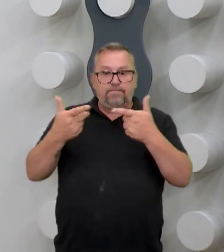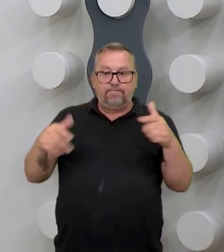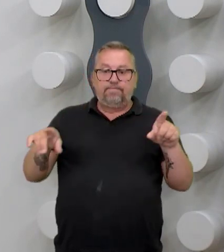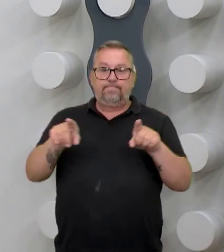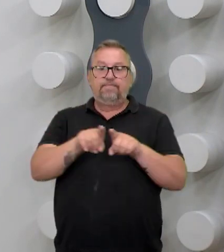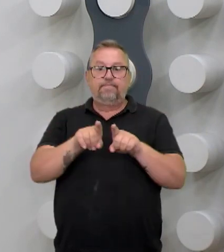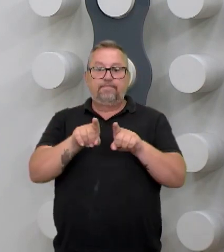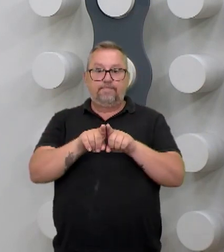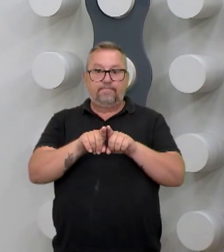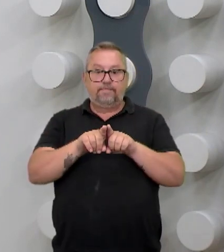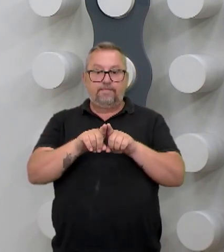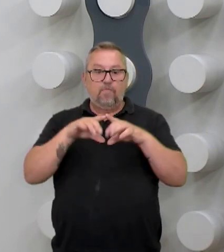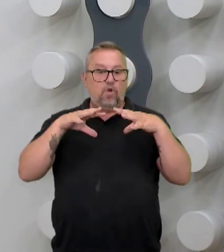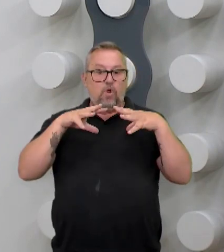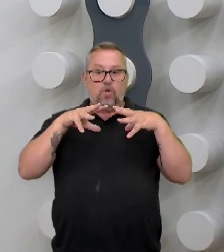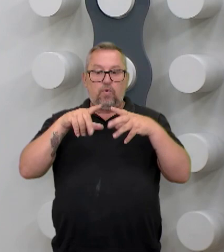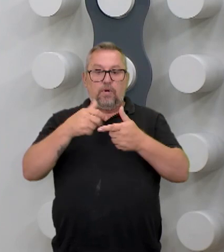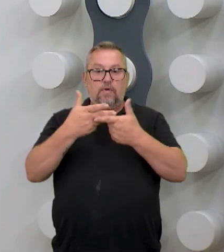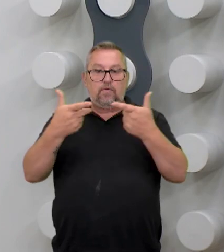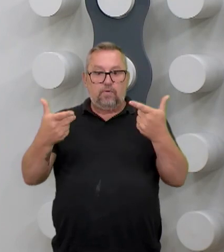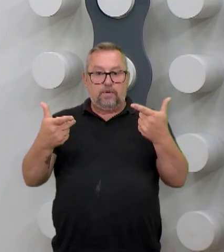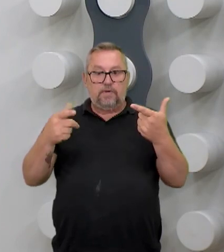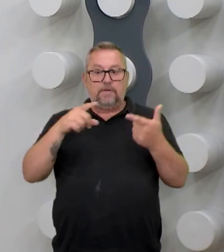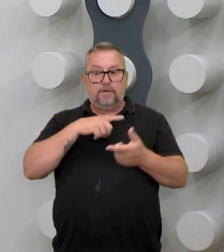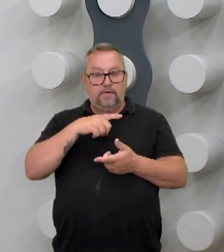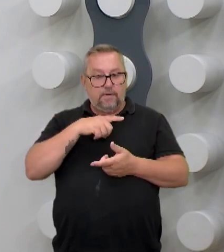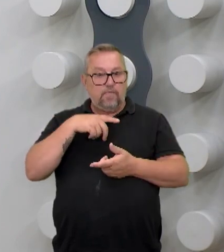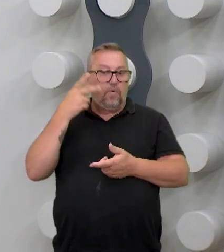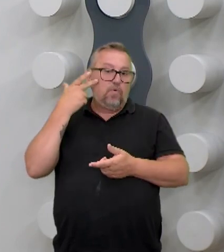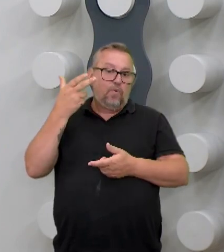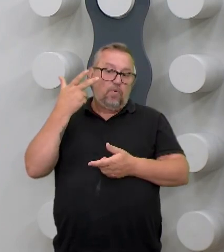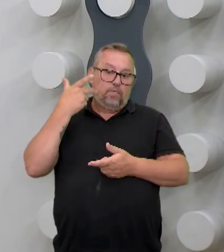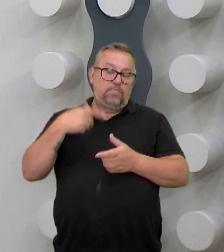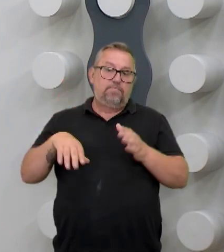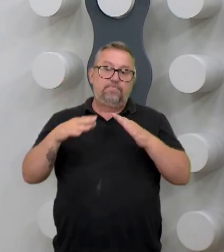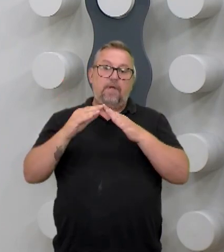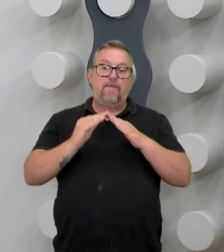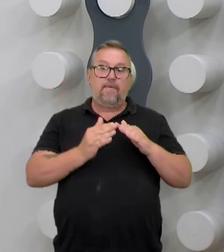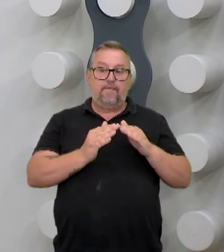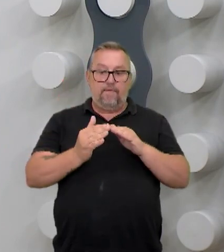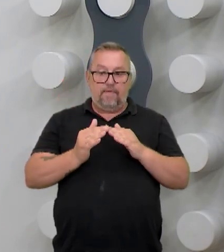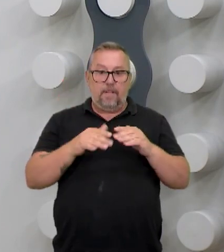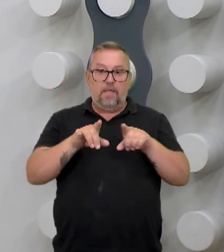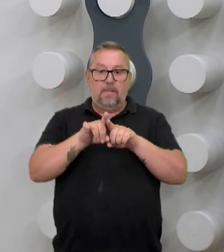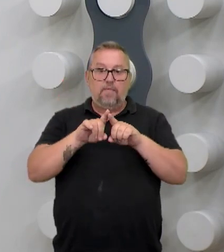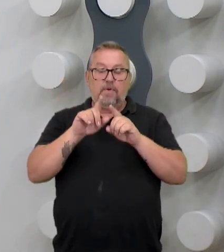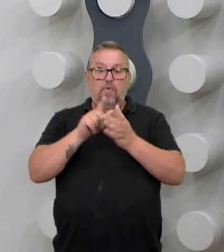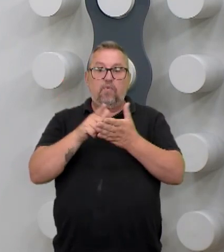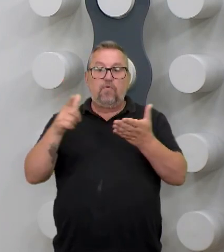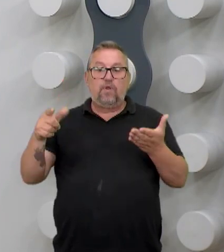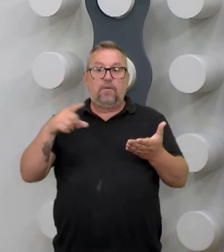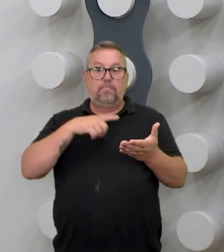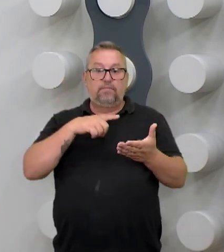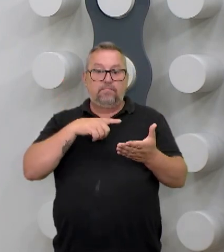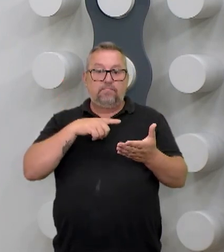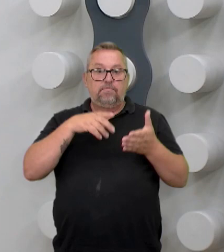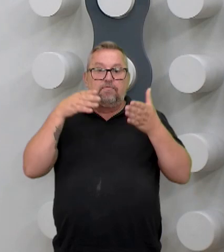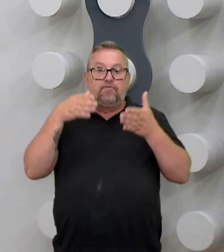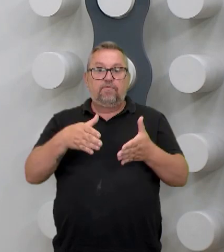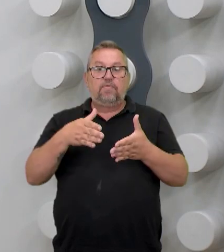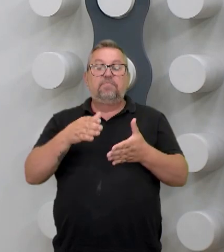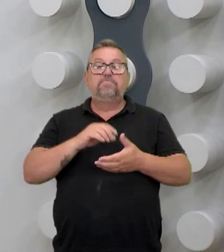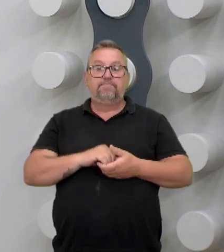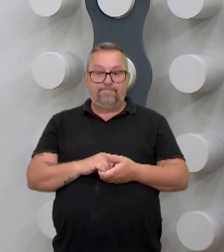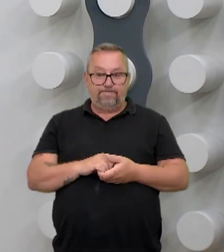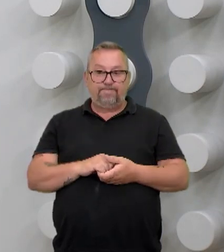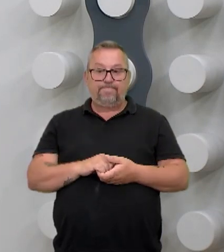como filantropia, todas essas coisas que geralmente são muito comuns na comunidade. Então, o jornal ele tem muito o foco em cima disso,